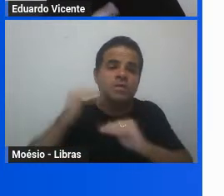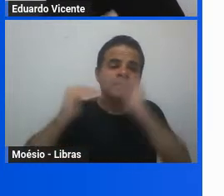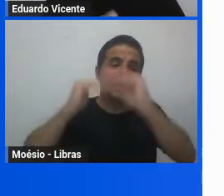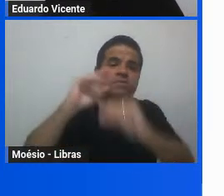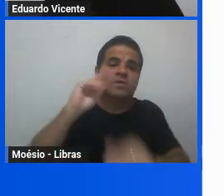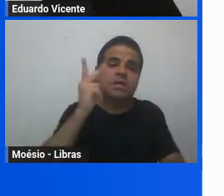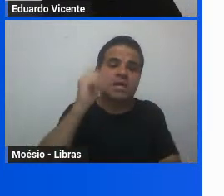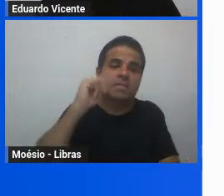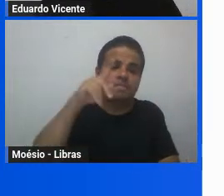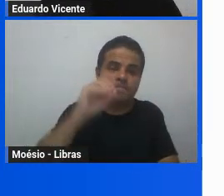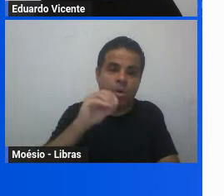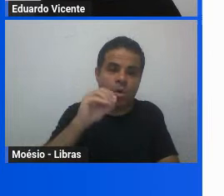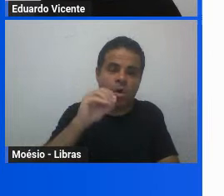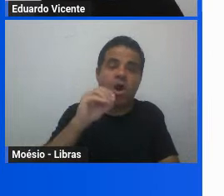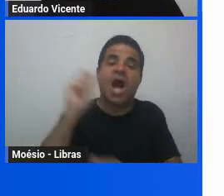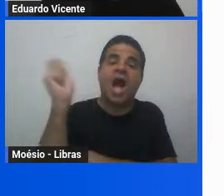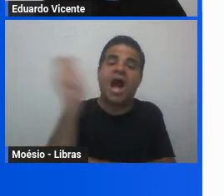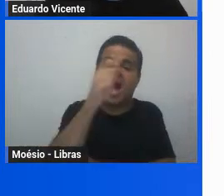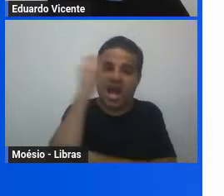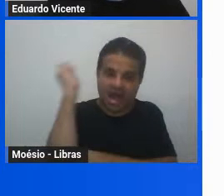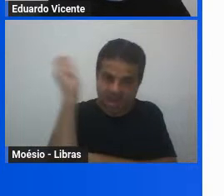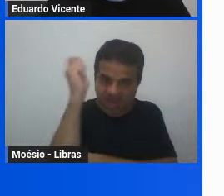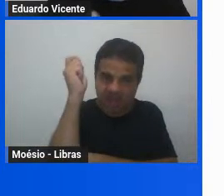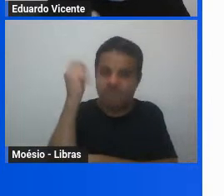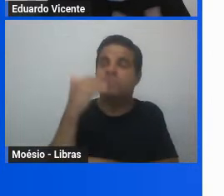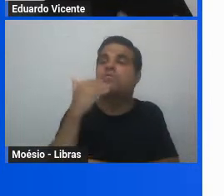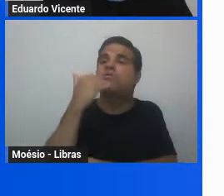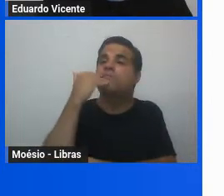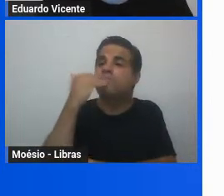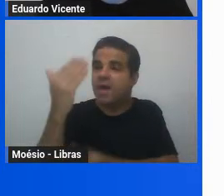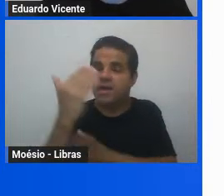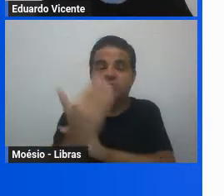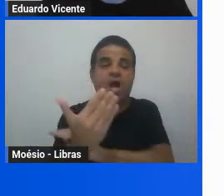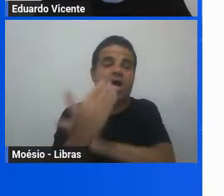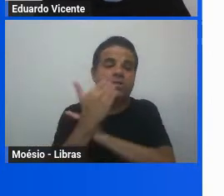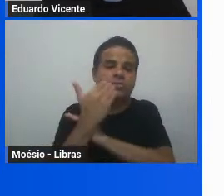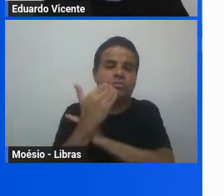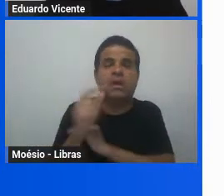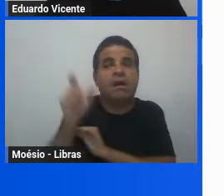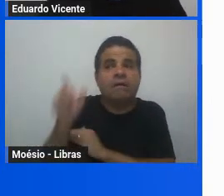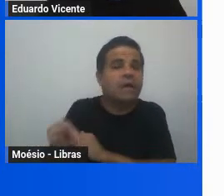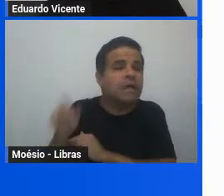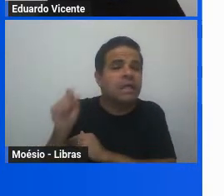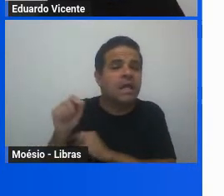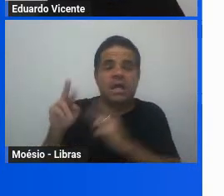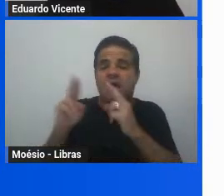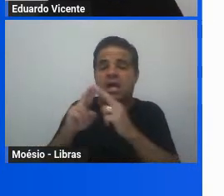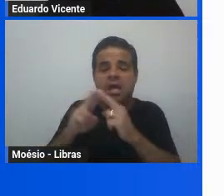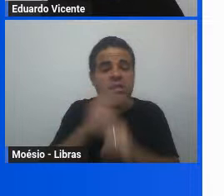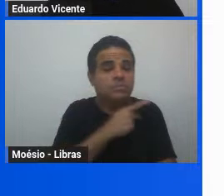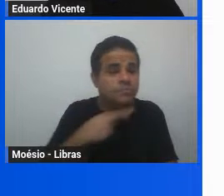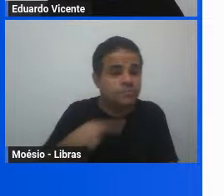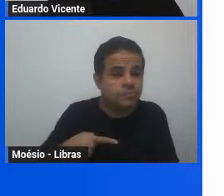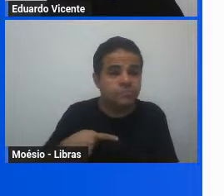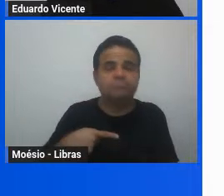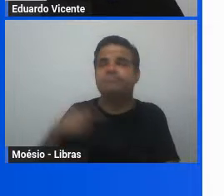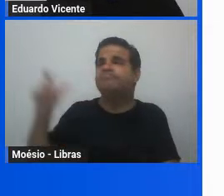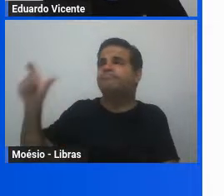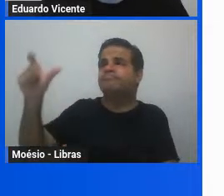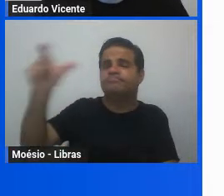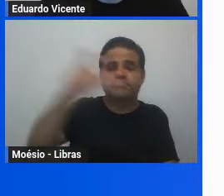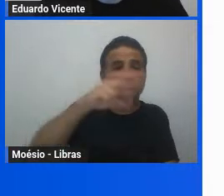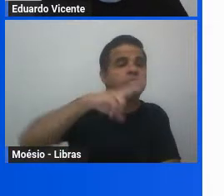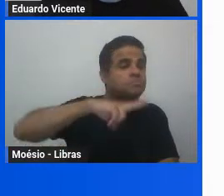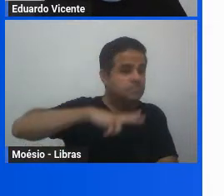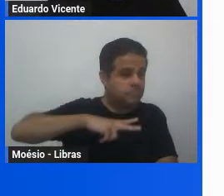hipoglicemia grave. Então, nesse caso, eu peço ajuda. E quem eu peço ajuda? No caso da rede pública, nós vamos pedir o SAMU. E no caso